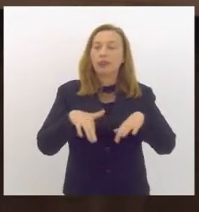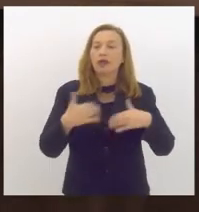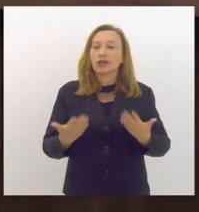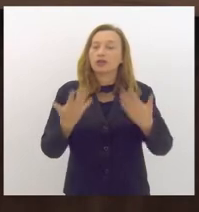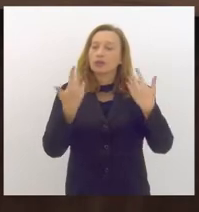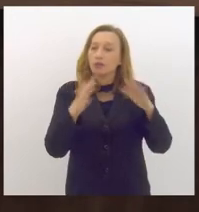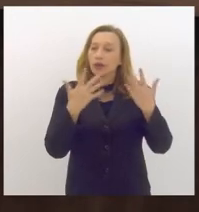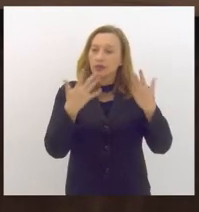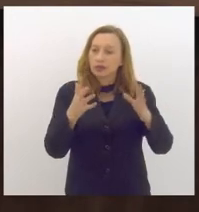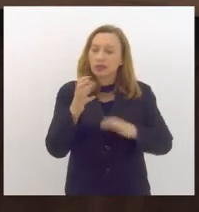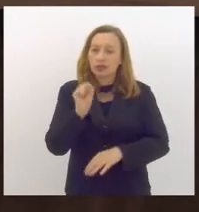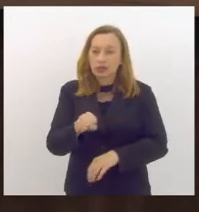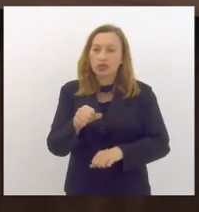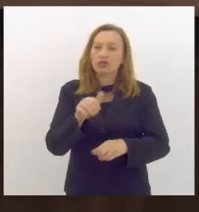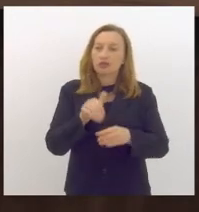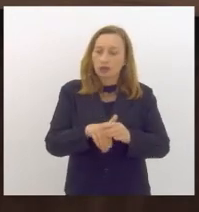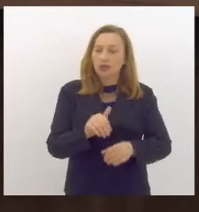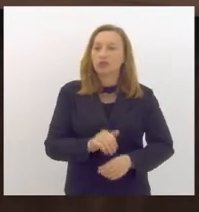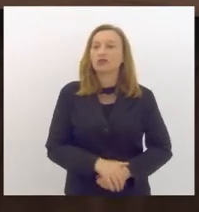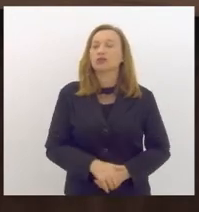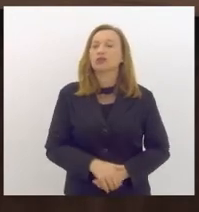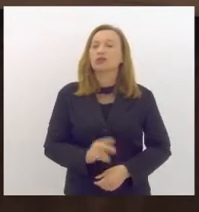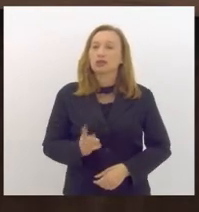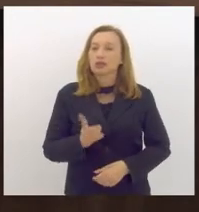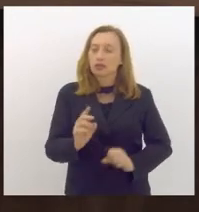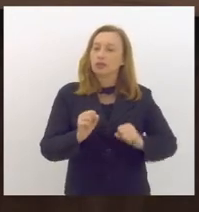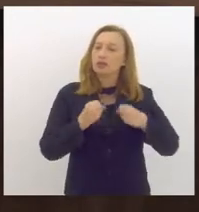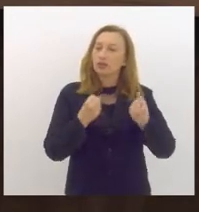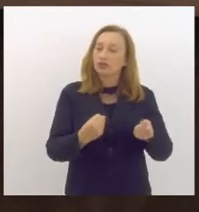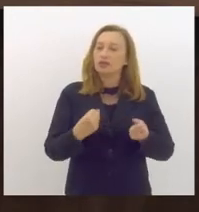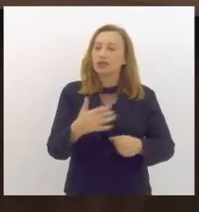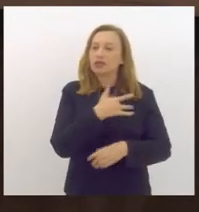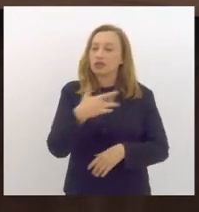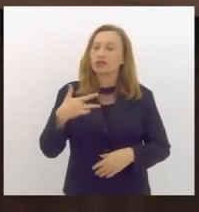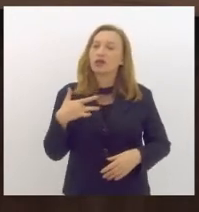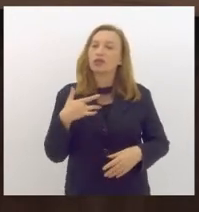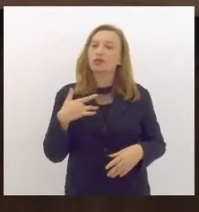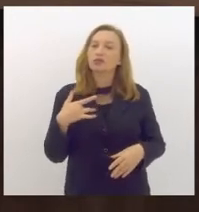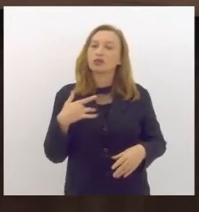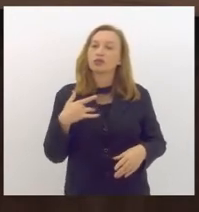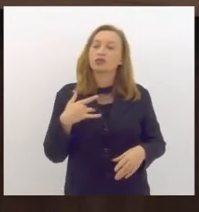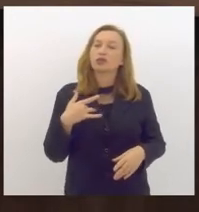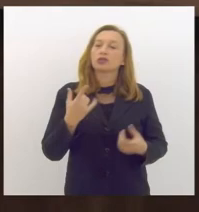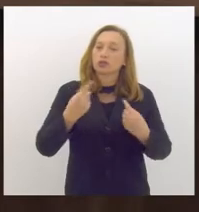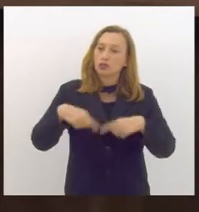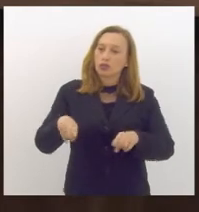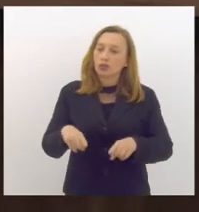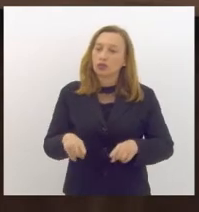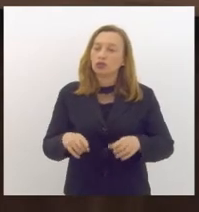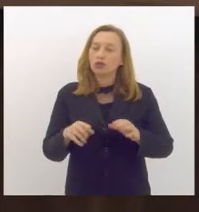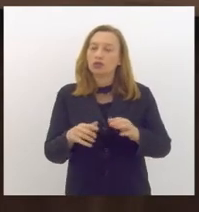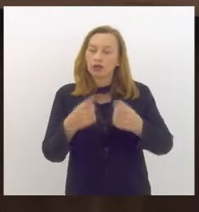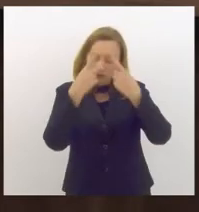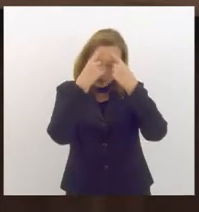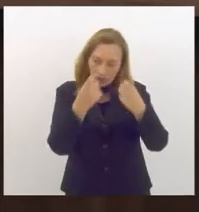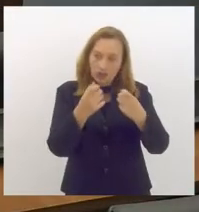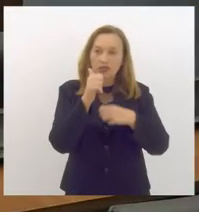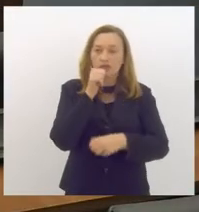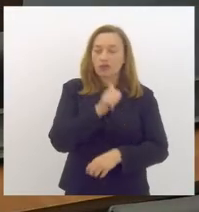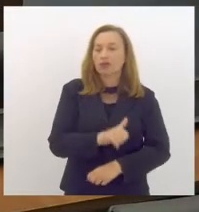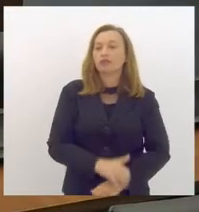parecer no mérito é favorável, sempre em defesa da saúde, da integridade e contra a violência que se abate sobre as